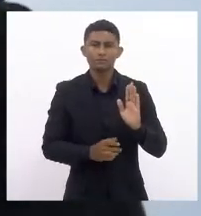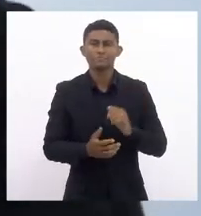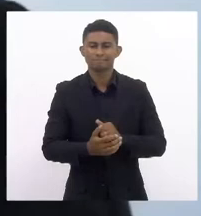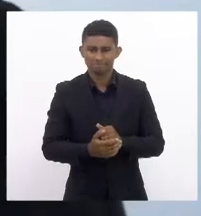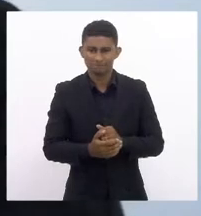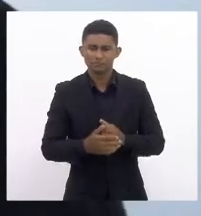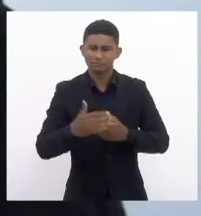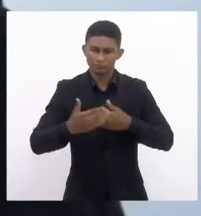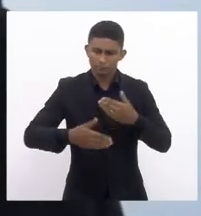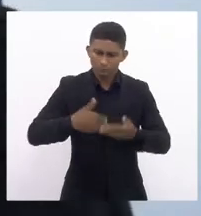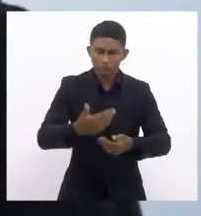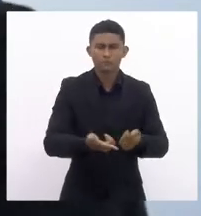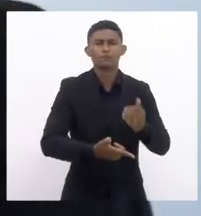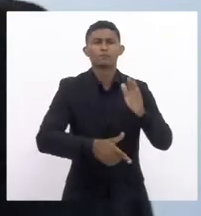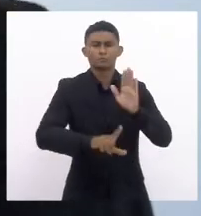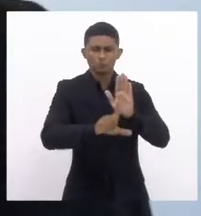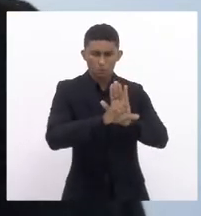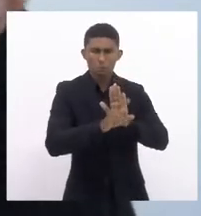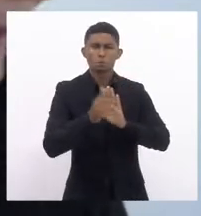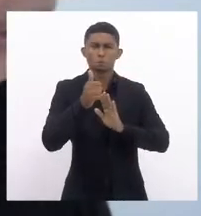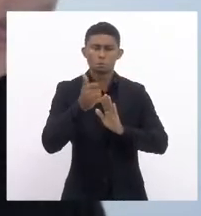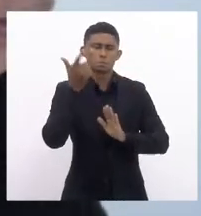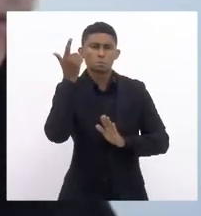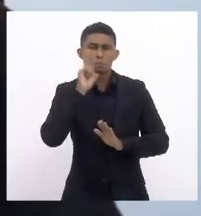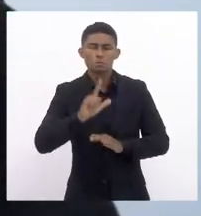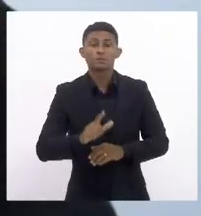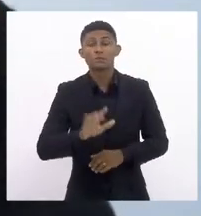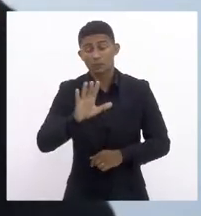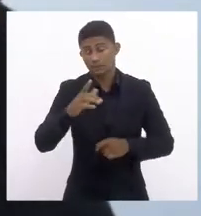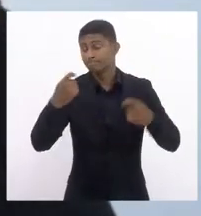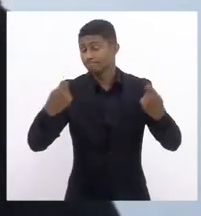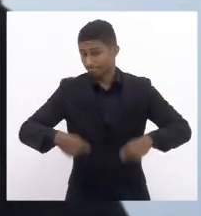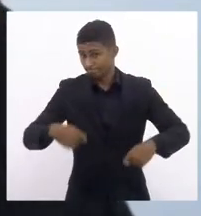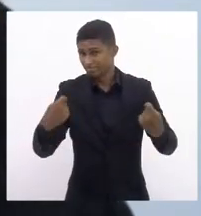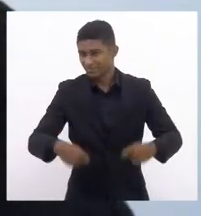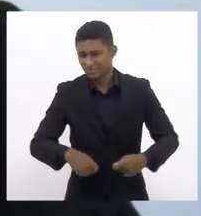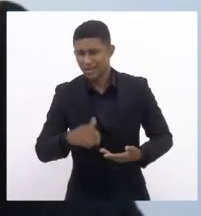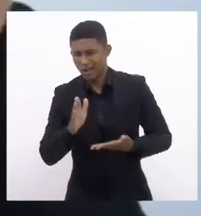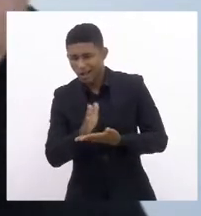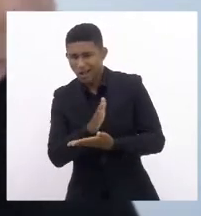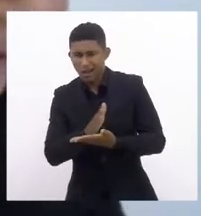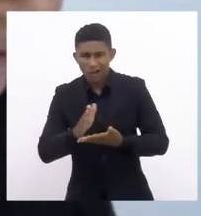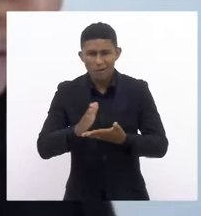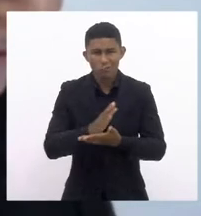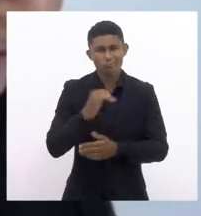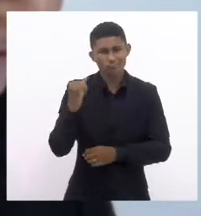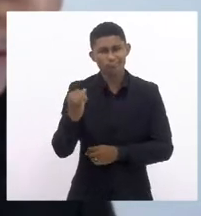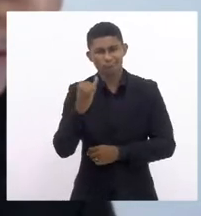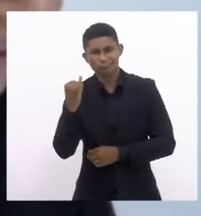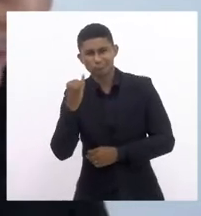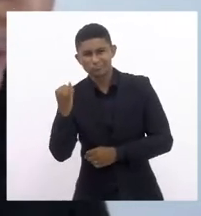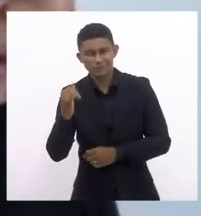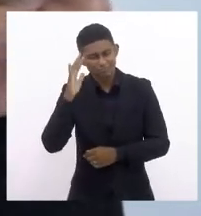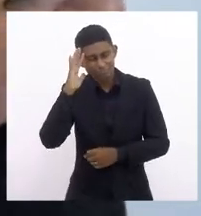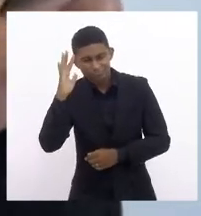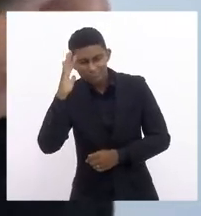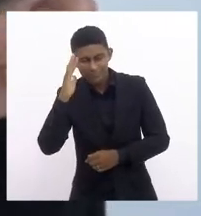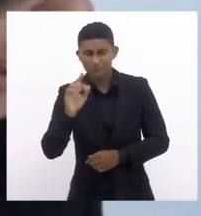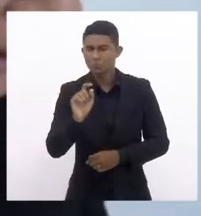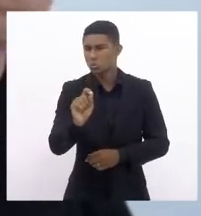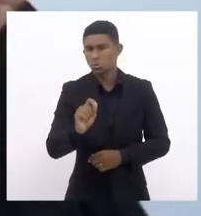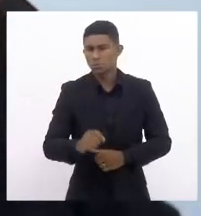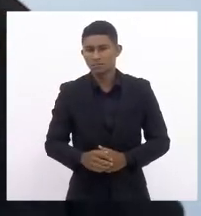em lei. Porém, nós temos que considerar algumas modificações razoáveis. Em primeiro